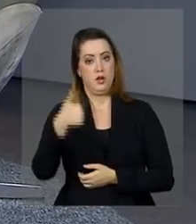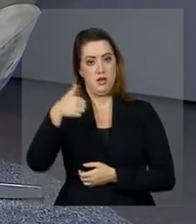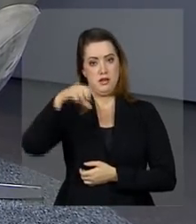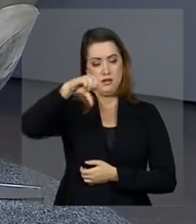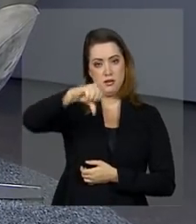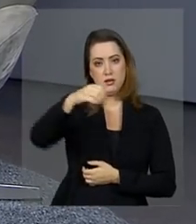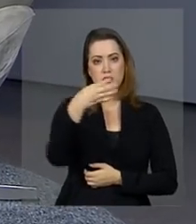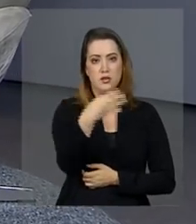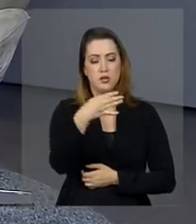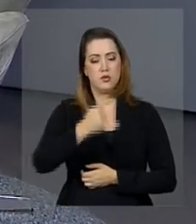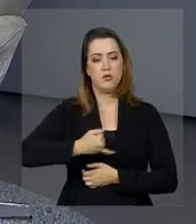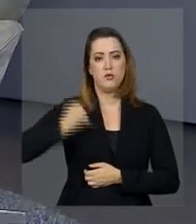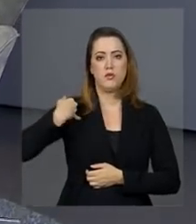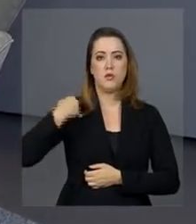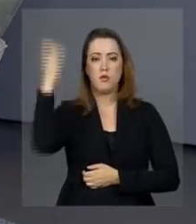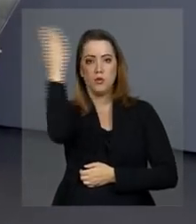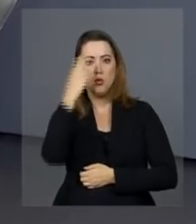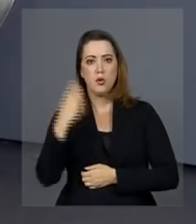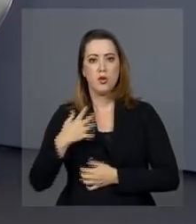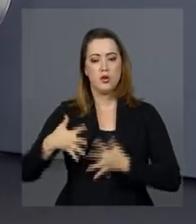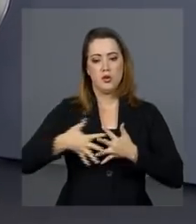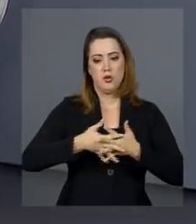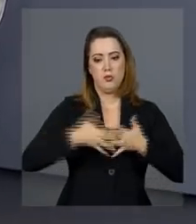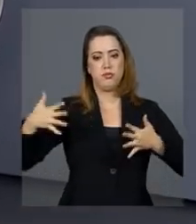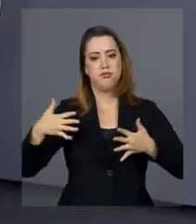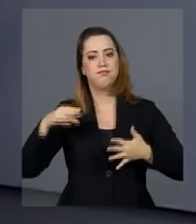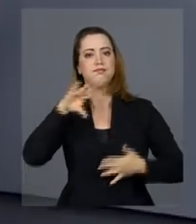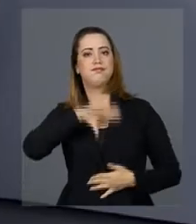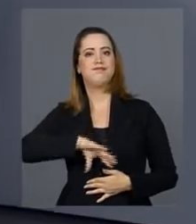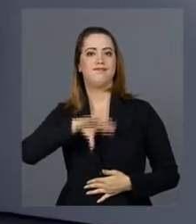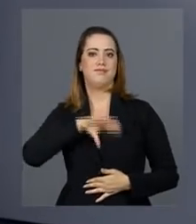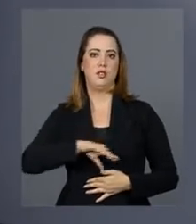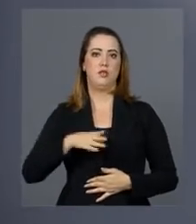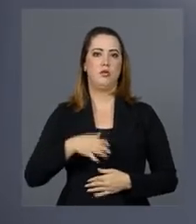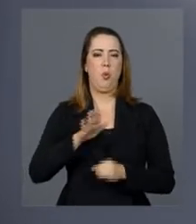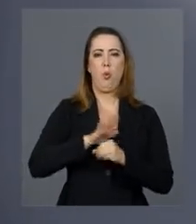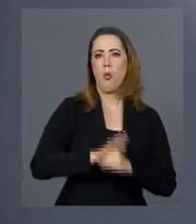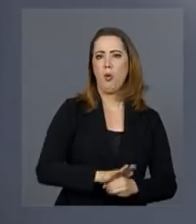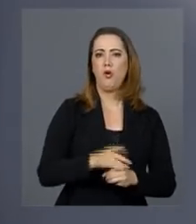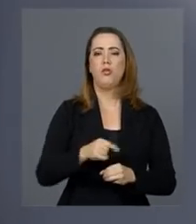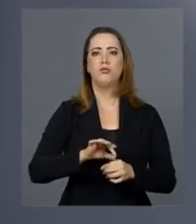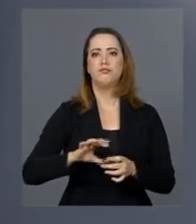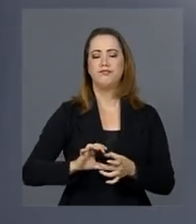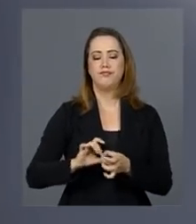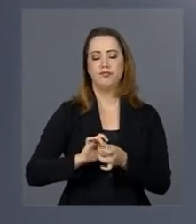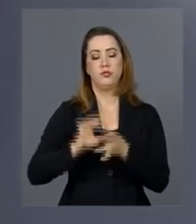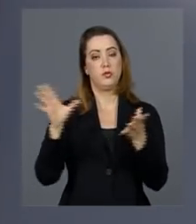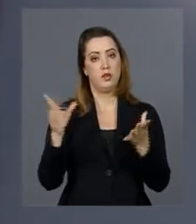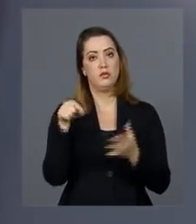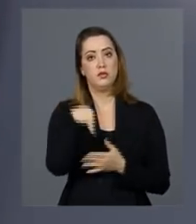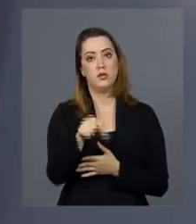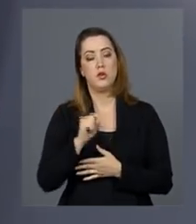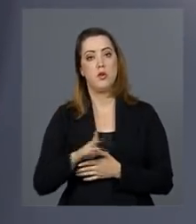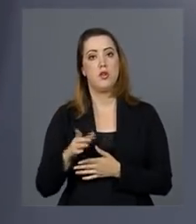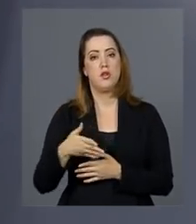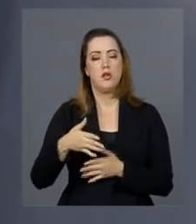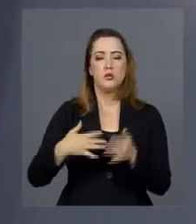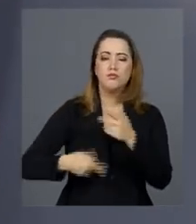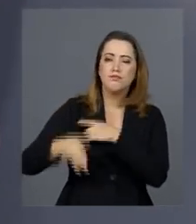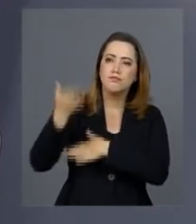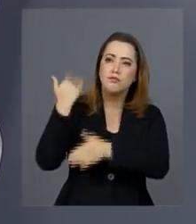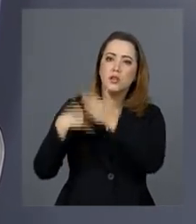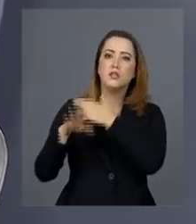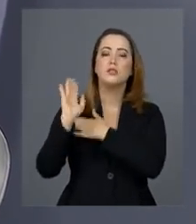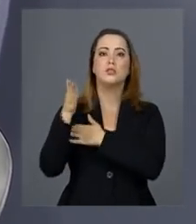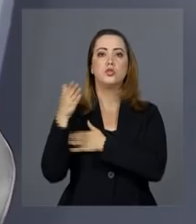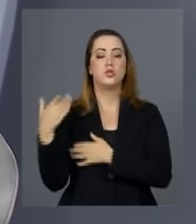anos, o Brasil se libertava de Portugal. Era o fim da condição de colônia. Mas o processo de independência começou bem antes, com a